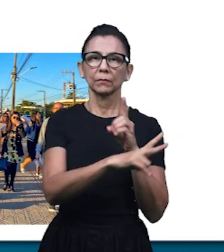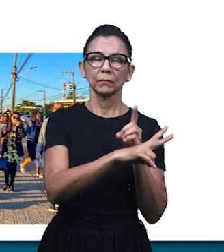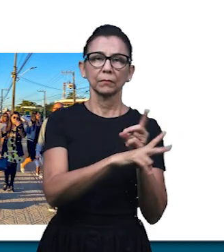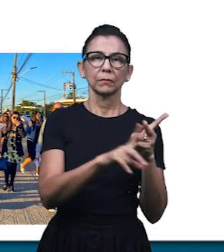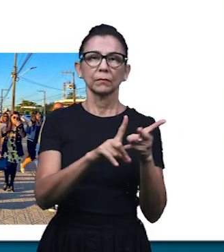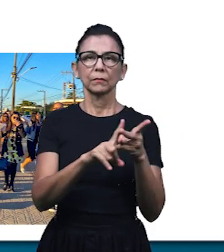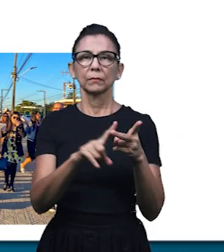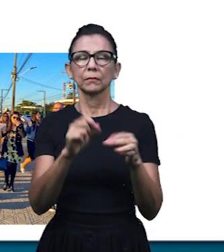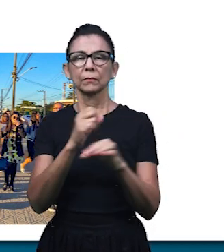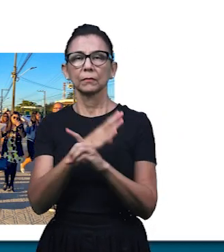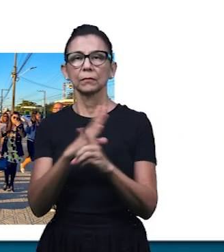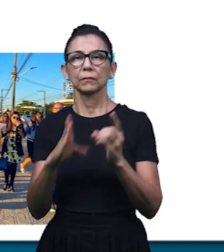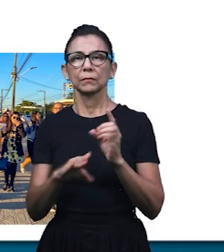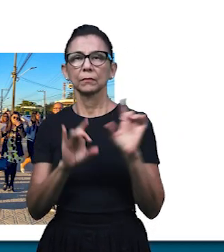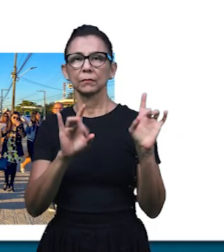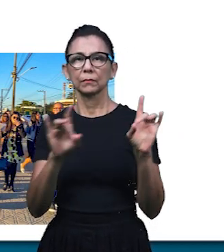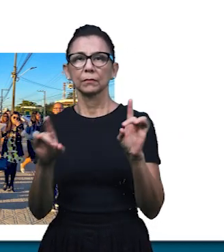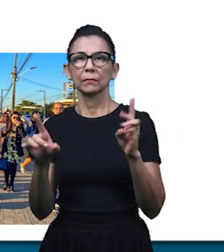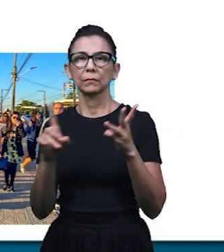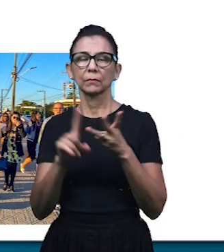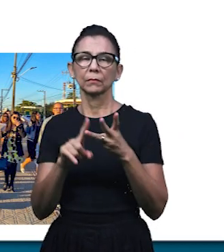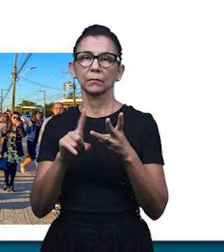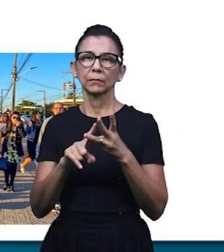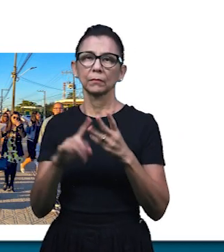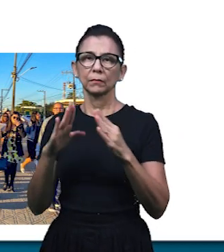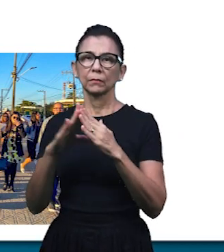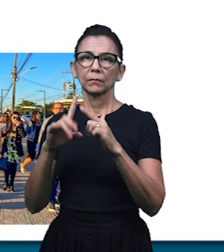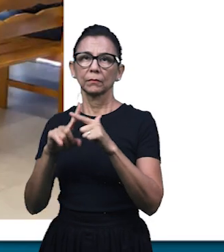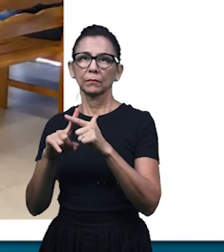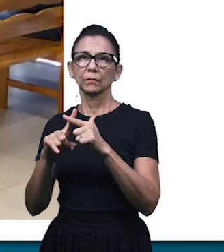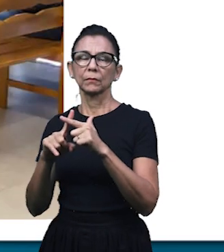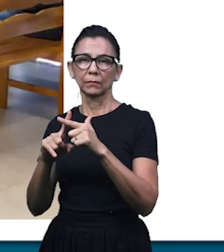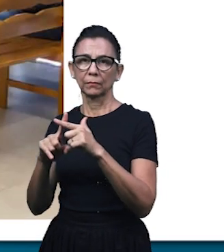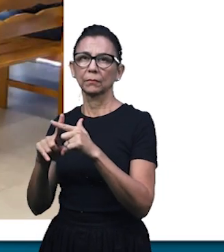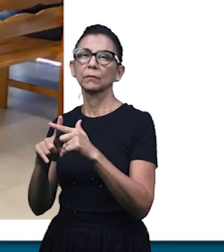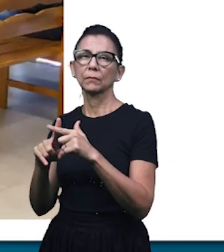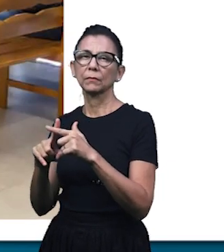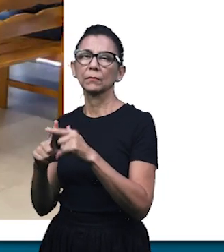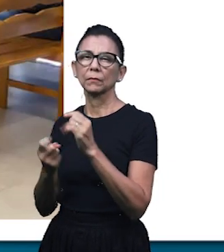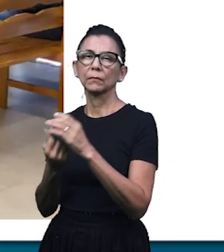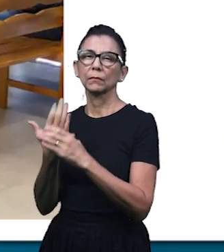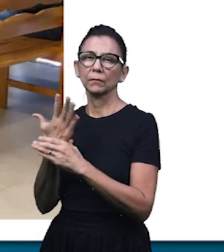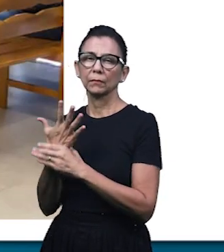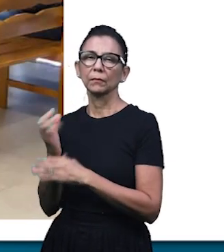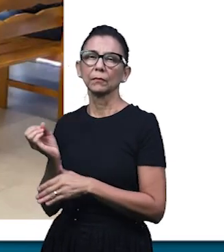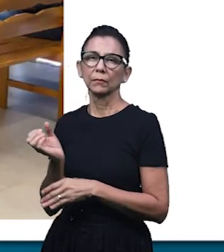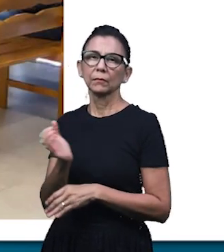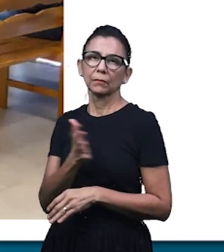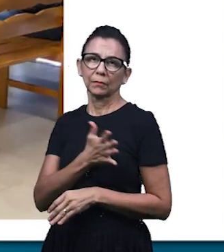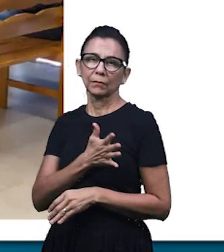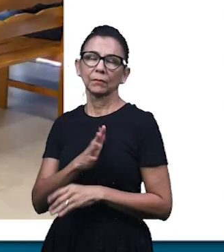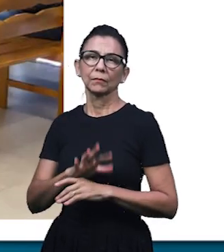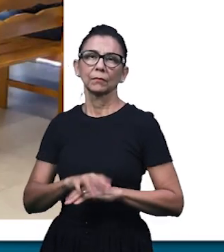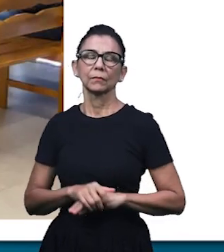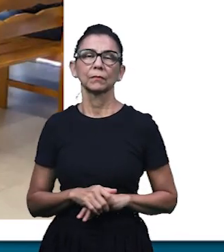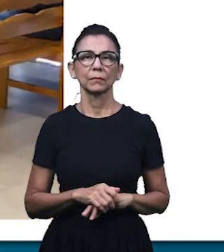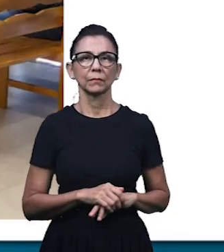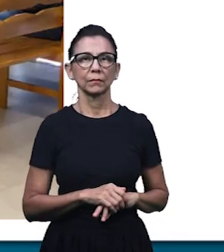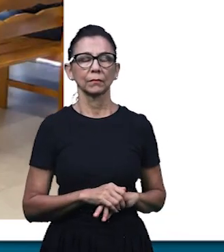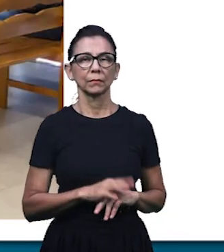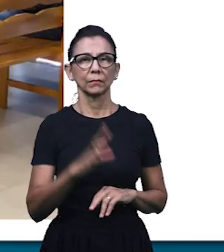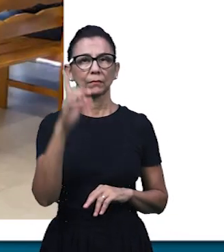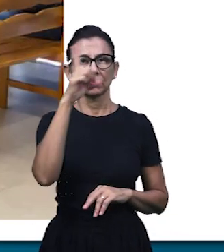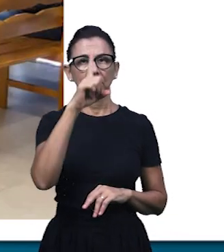cultos especiais e consagrações. Começa na cidade de Gaspar. No domingo 15 de maio, a igreja